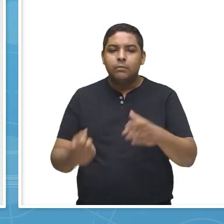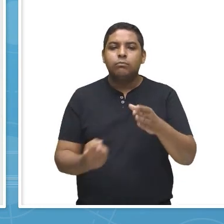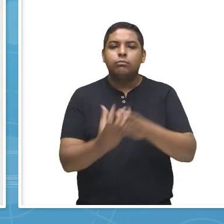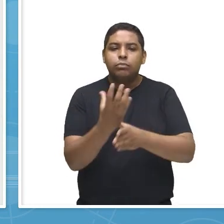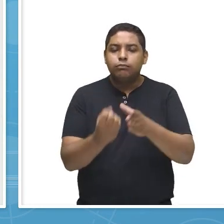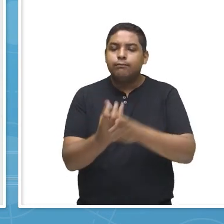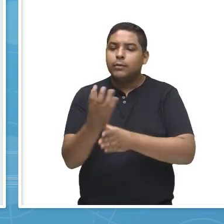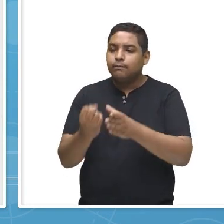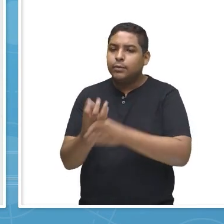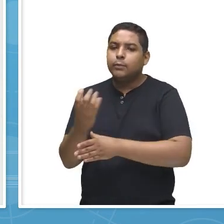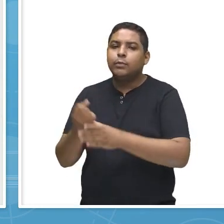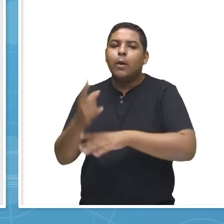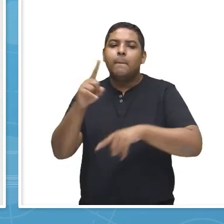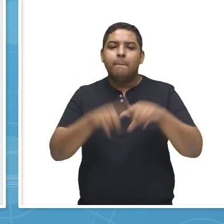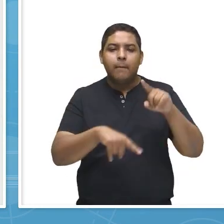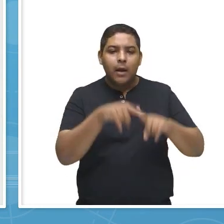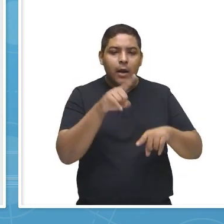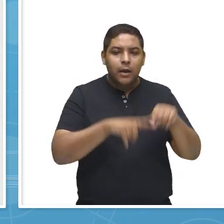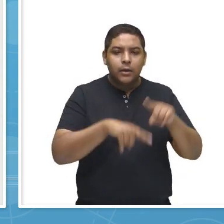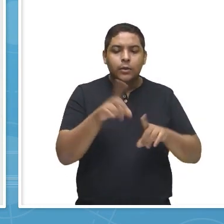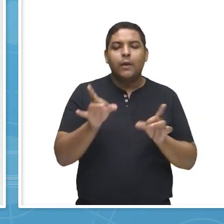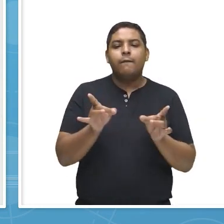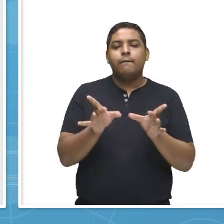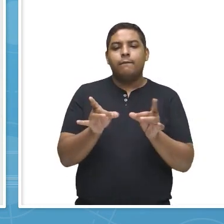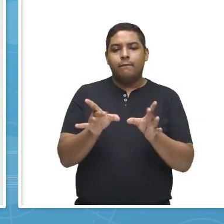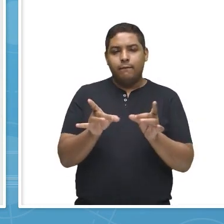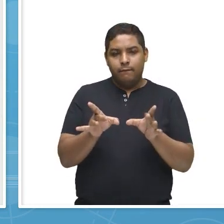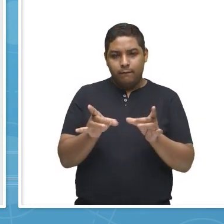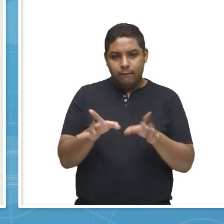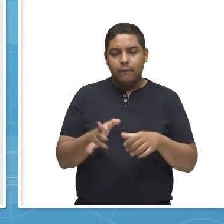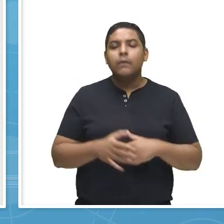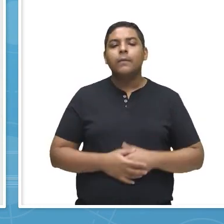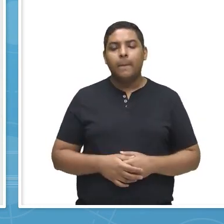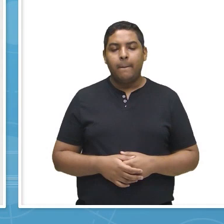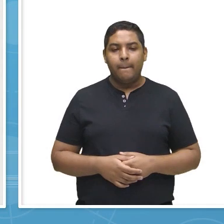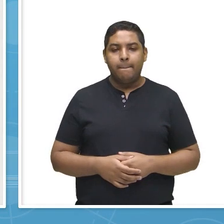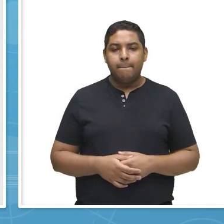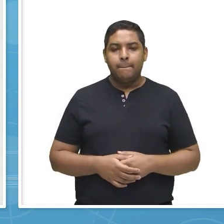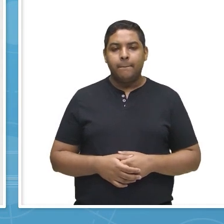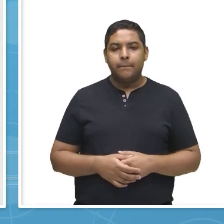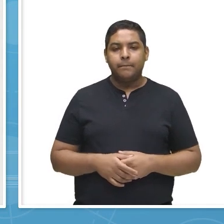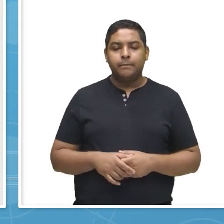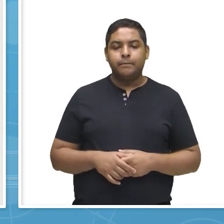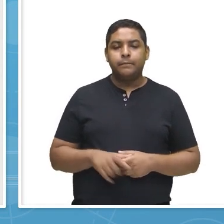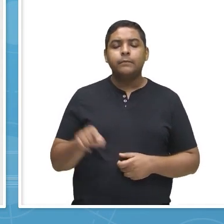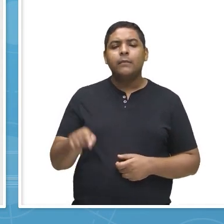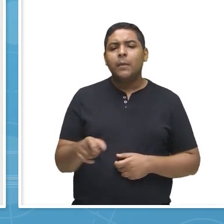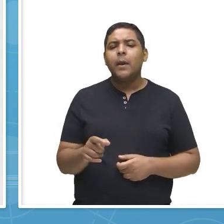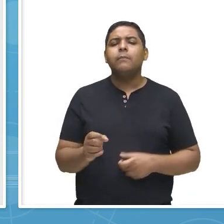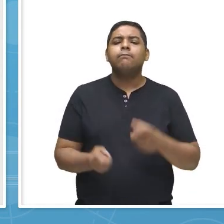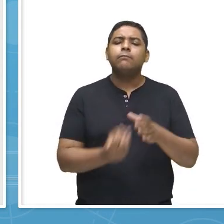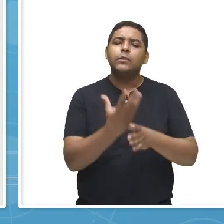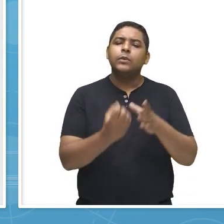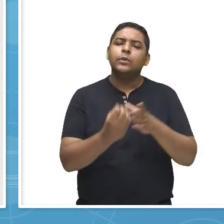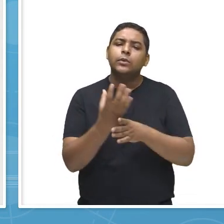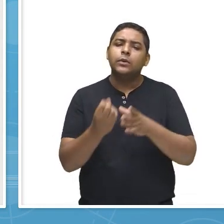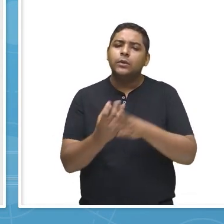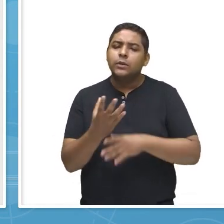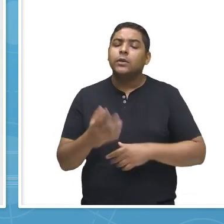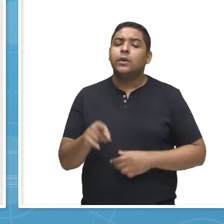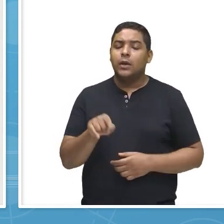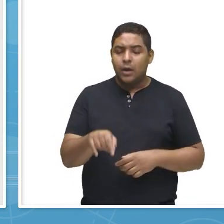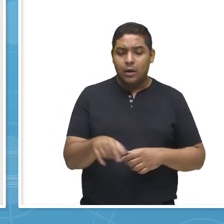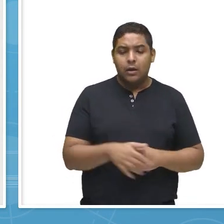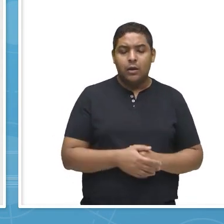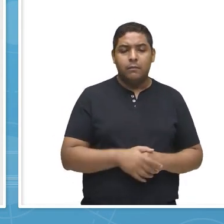produzir bens e mercadorias. Só que para produzir esses bens e essas mercadorias, vão precisar